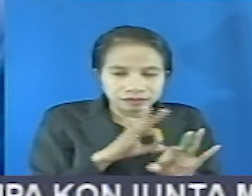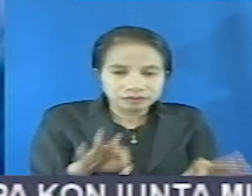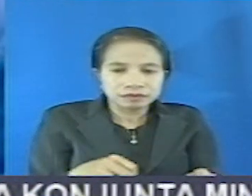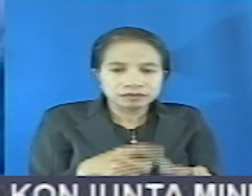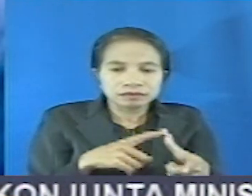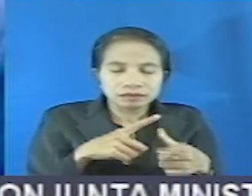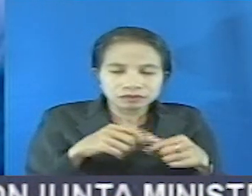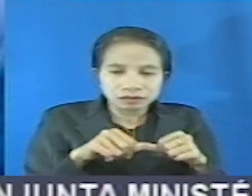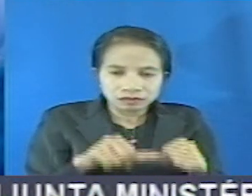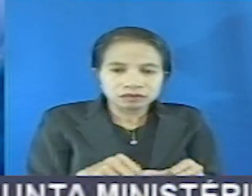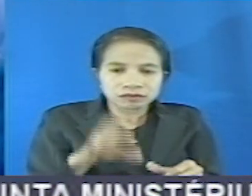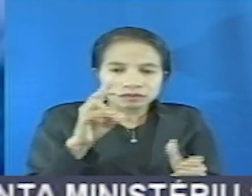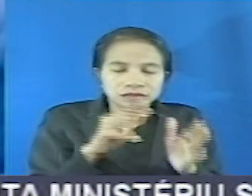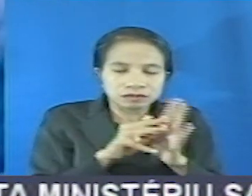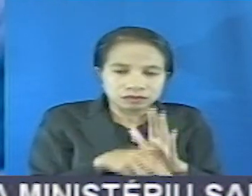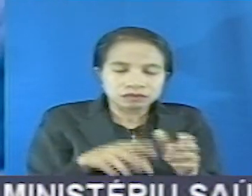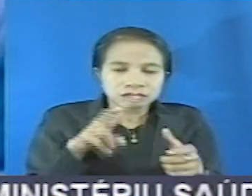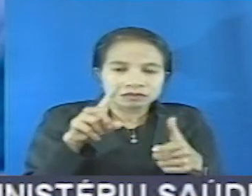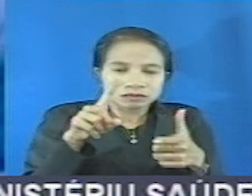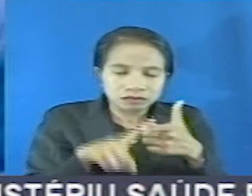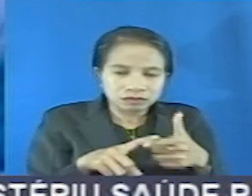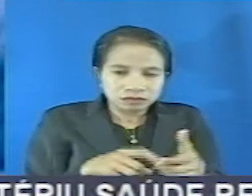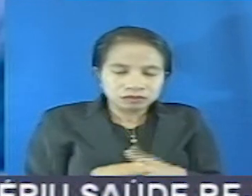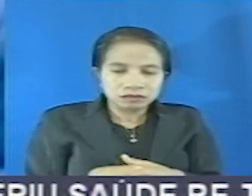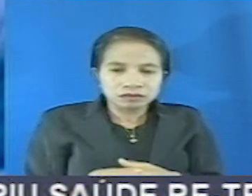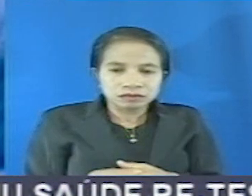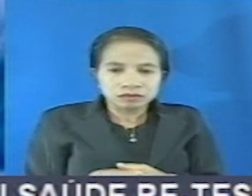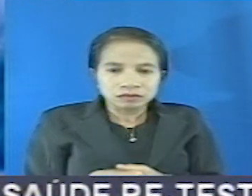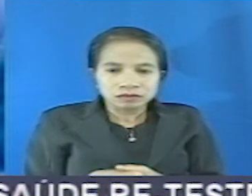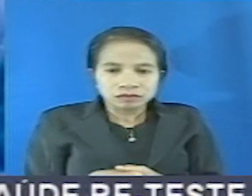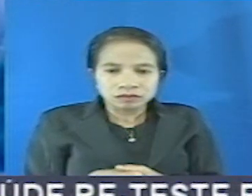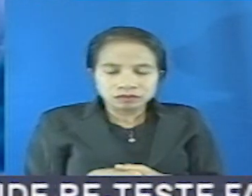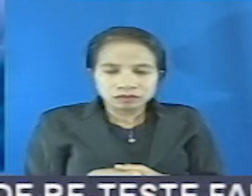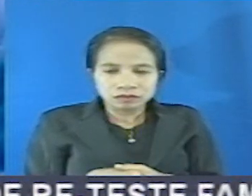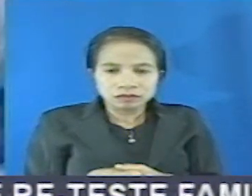seguimento da rua ninem e hawa mito considerar ita filaikas ba estudio de companhia informação sira hulu também.